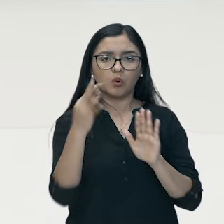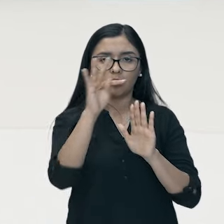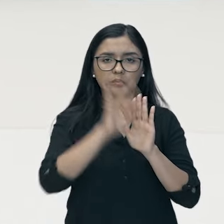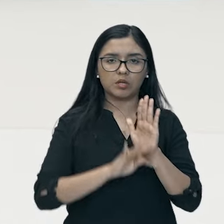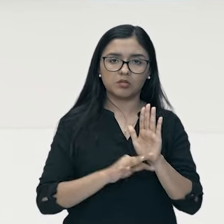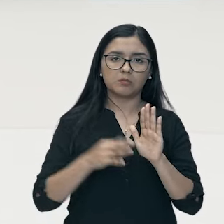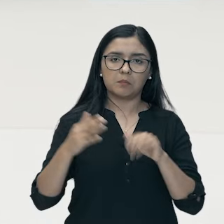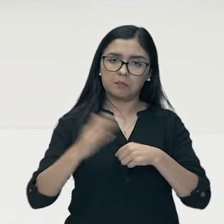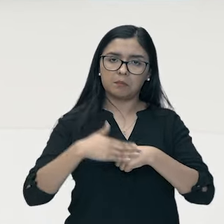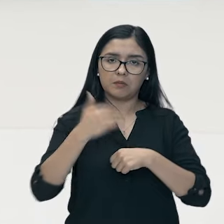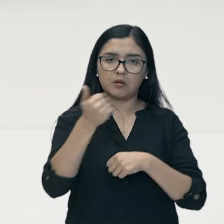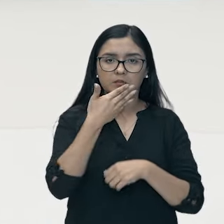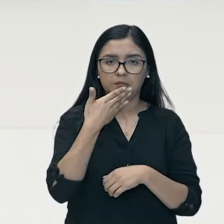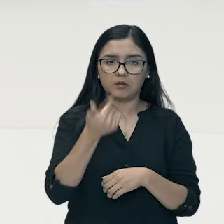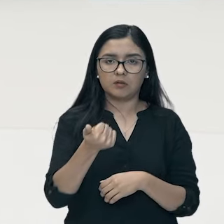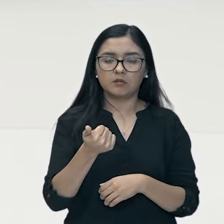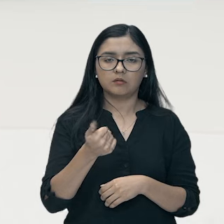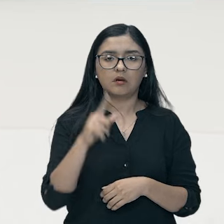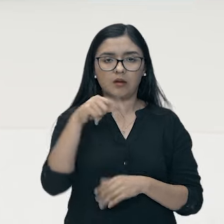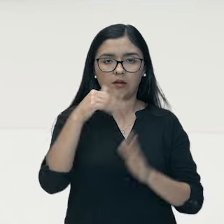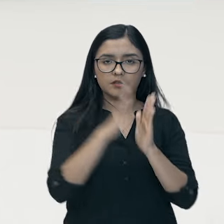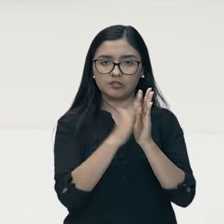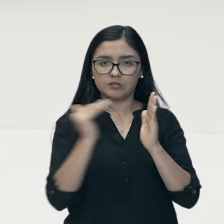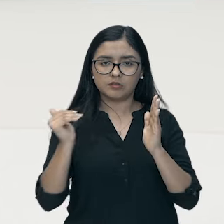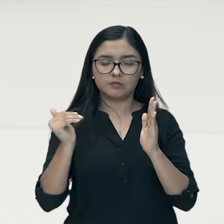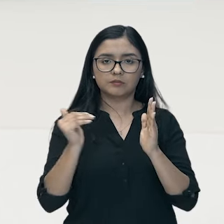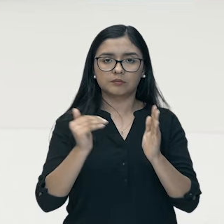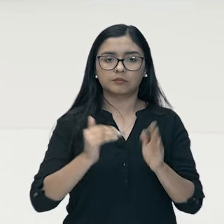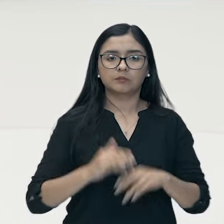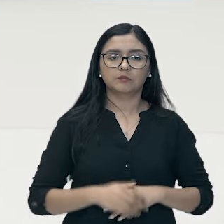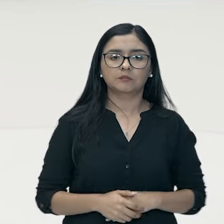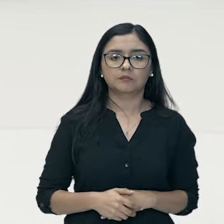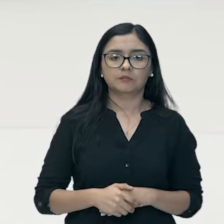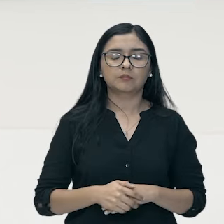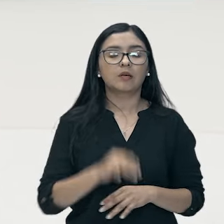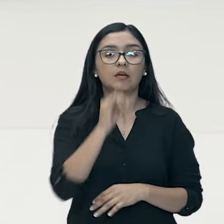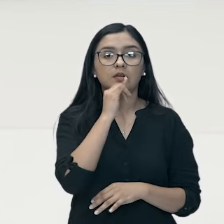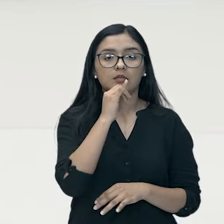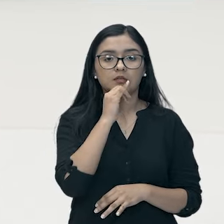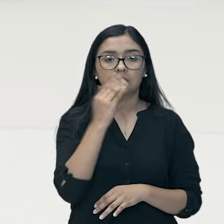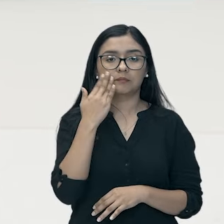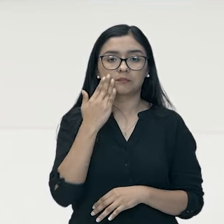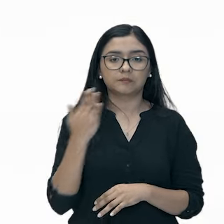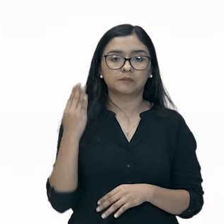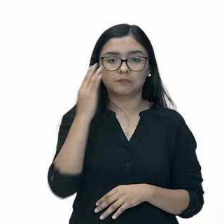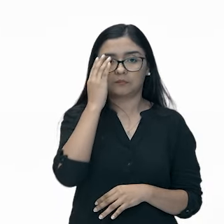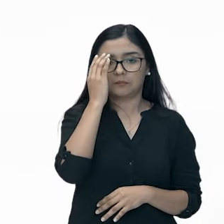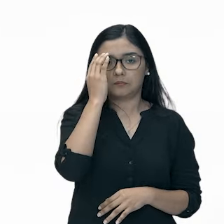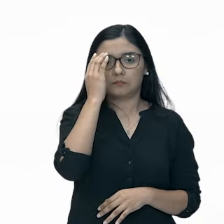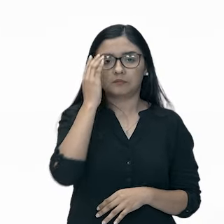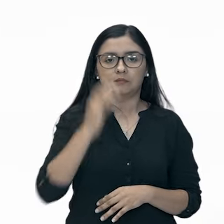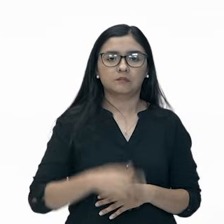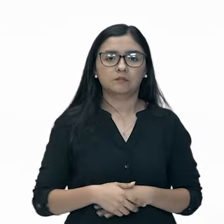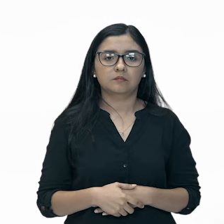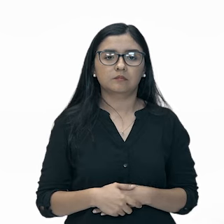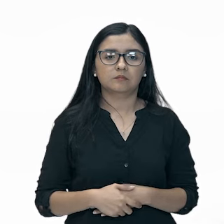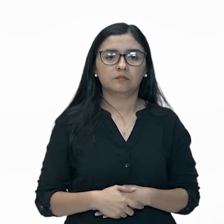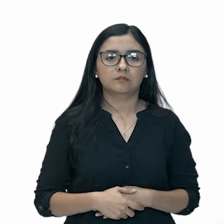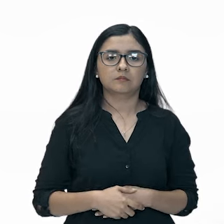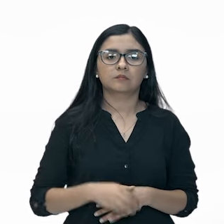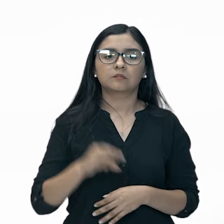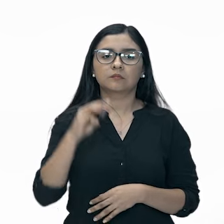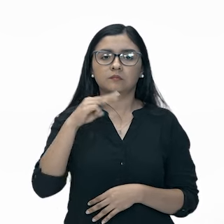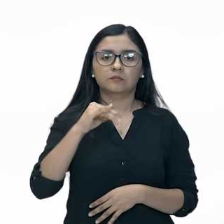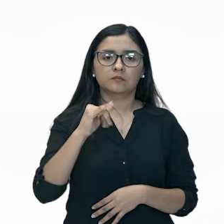assim eu faço o processo de estilização vejamos aí o nosso exemplo Olha o que diz o nosso exemplo Michael